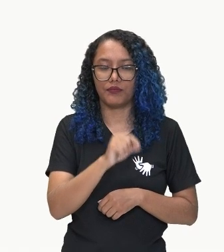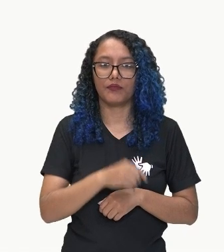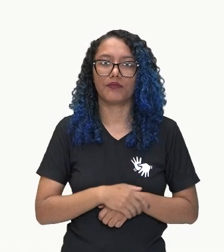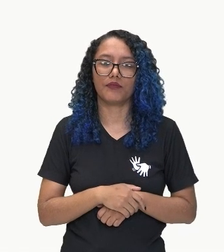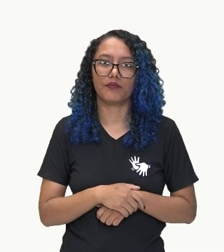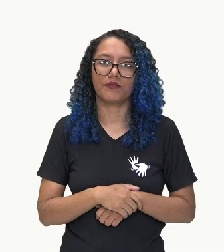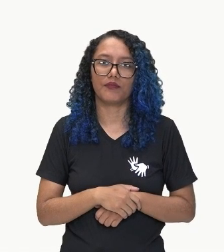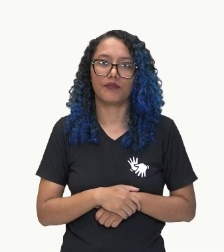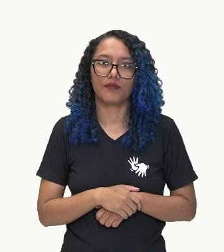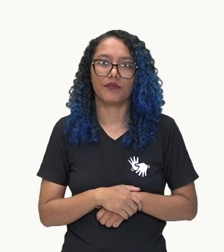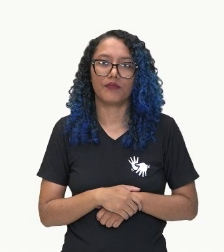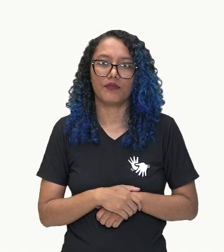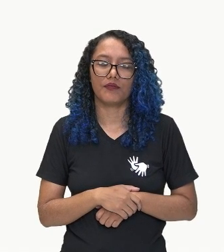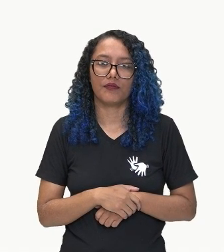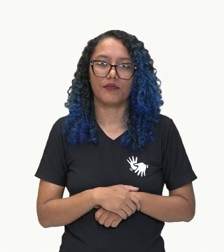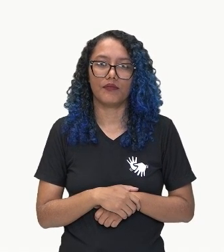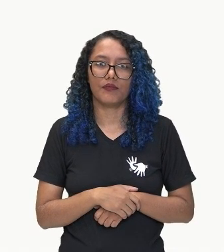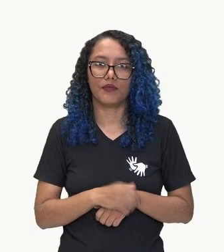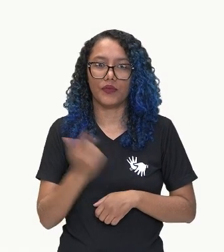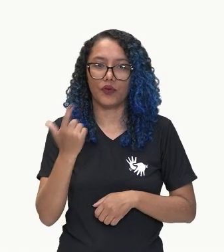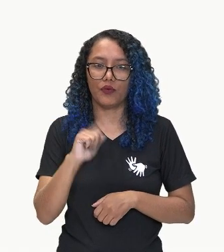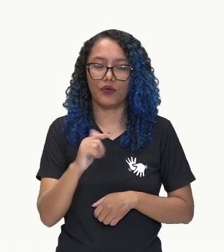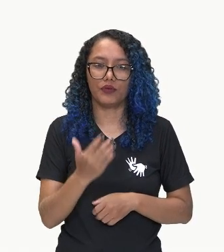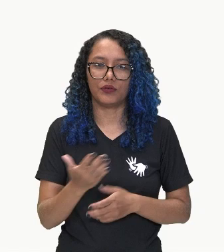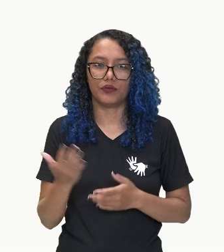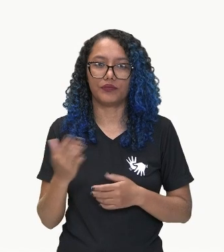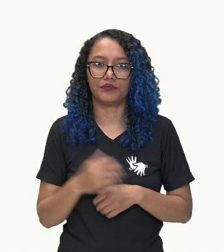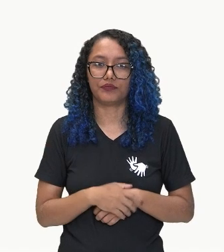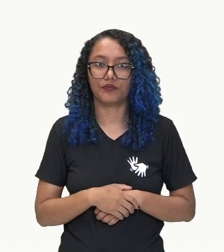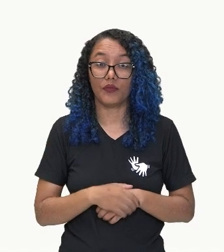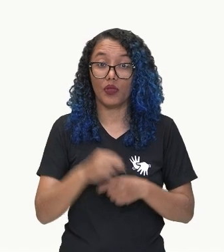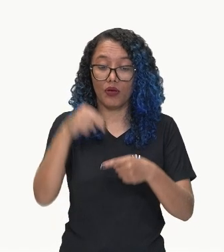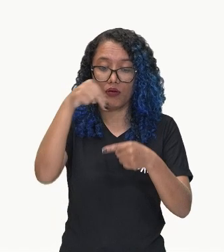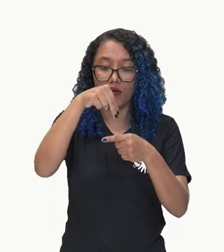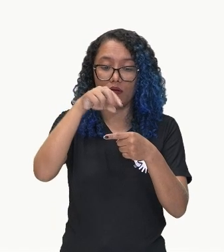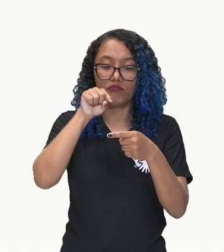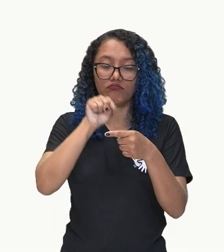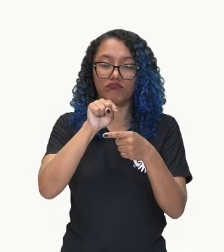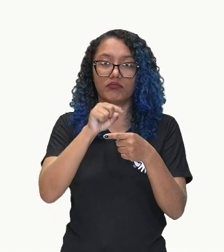O próximo, repito o numerador,